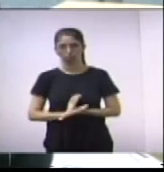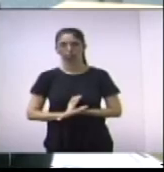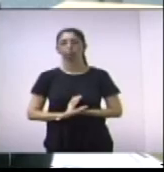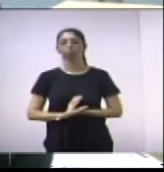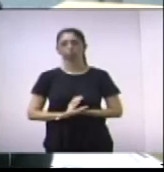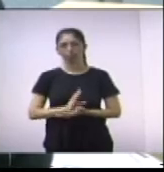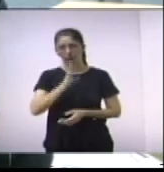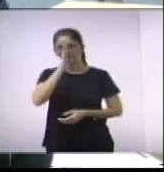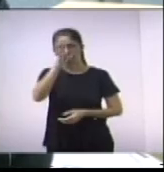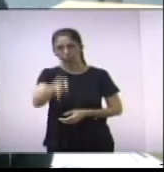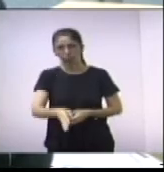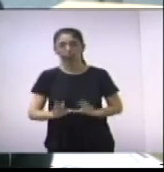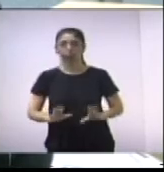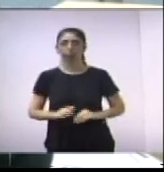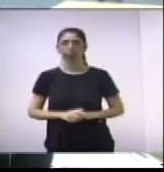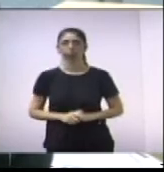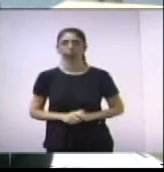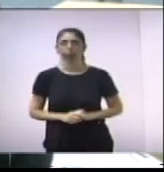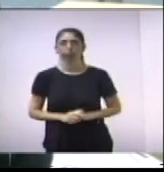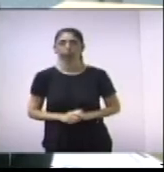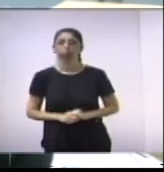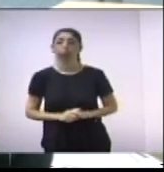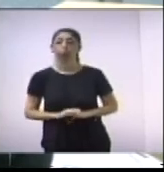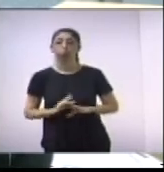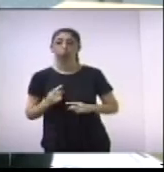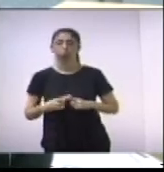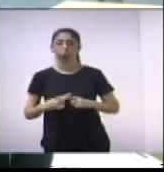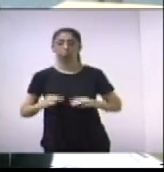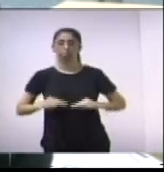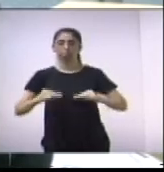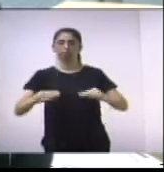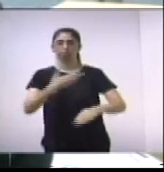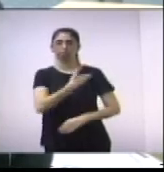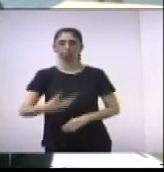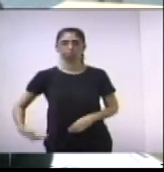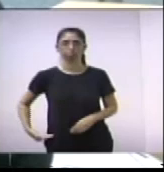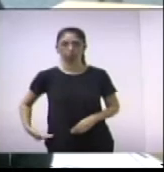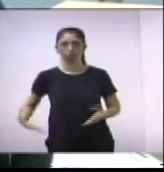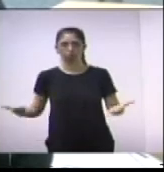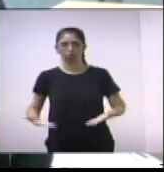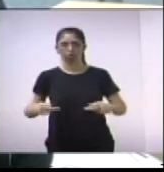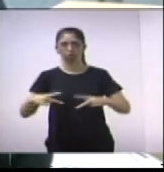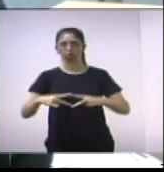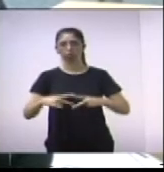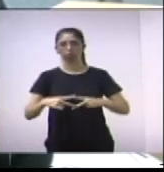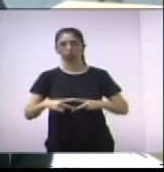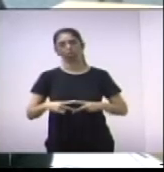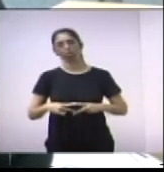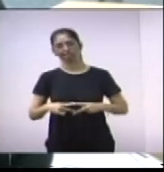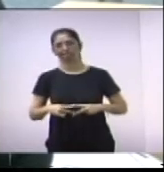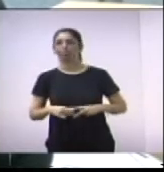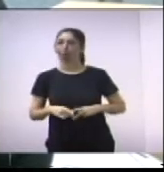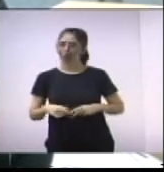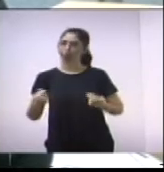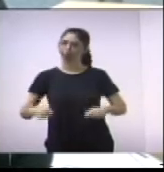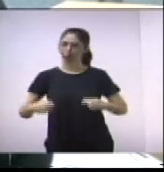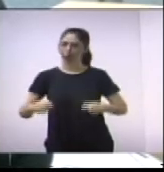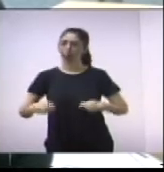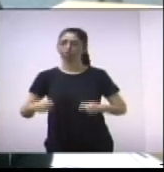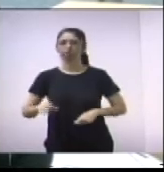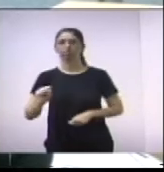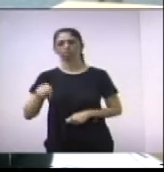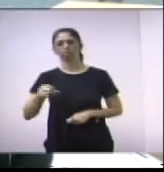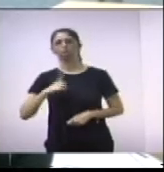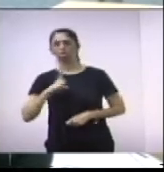e da cassação. Mesmo porque o Ministério Público ele não é irresponsável, ele é um órgão